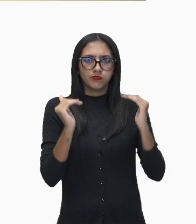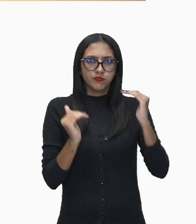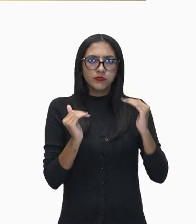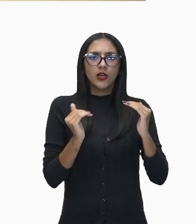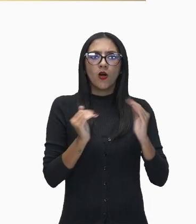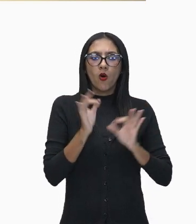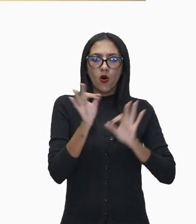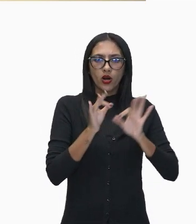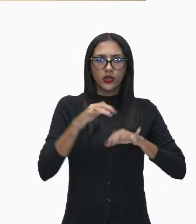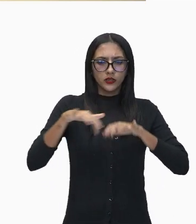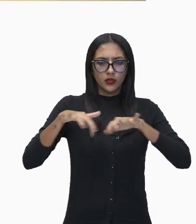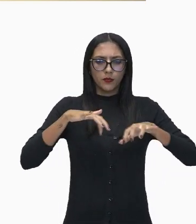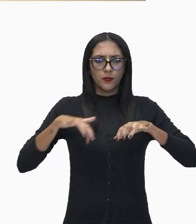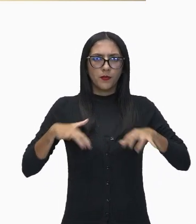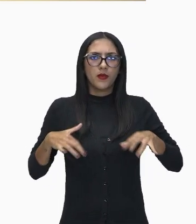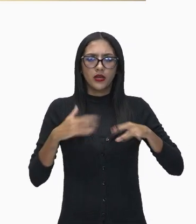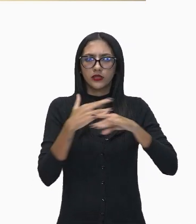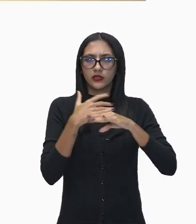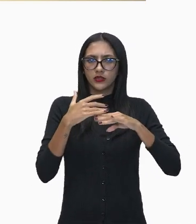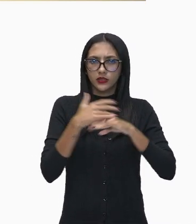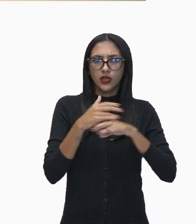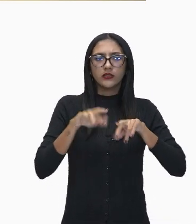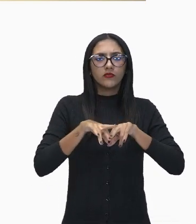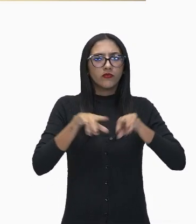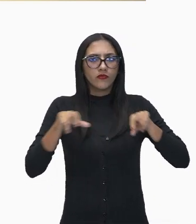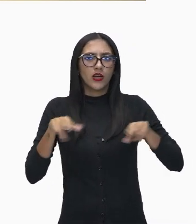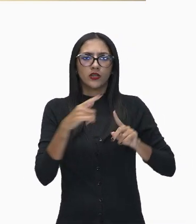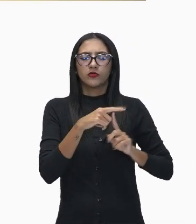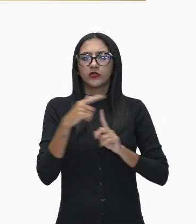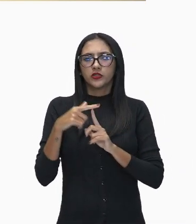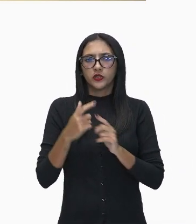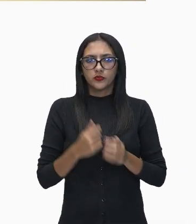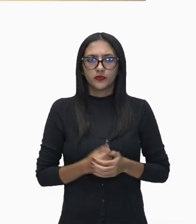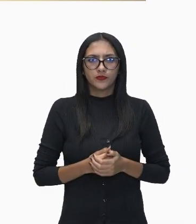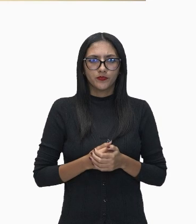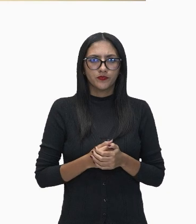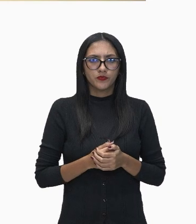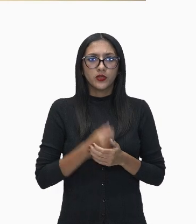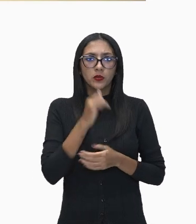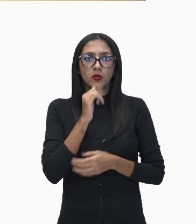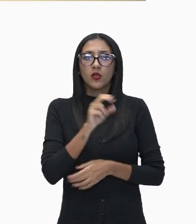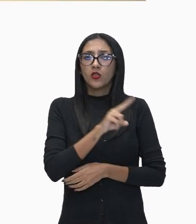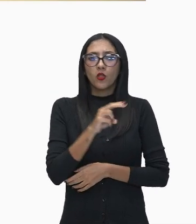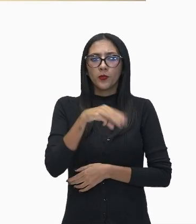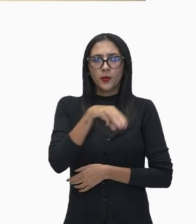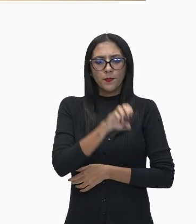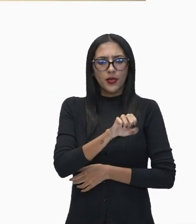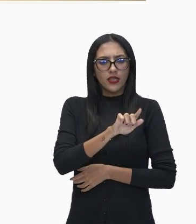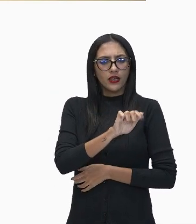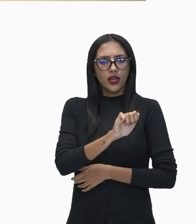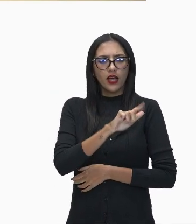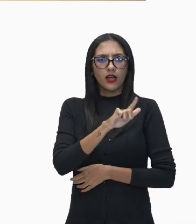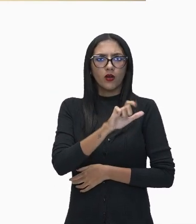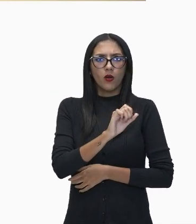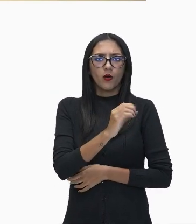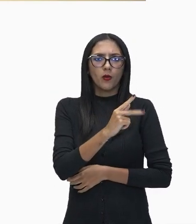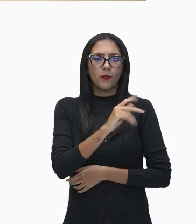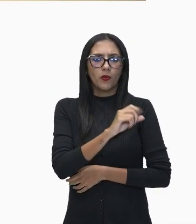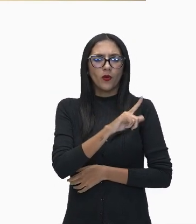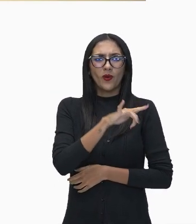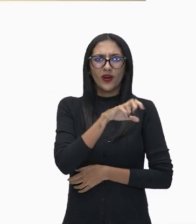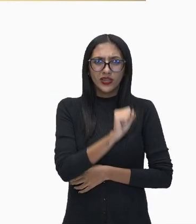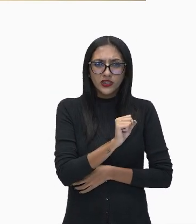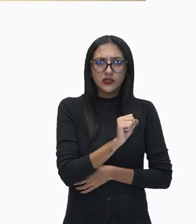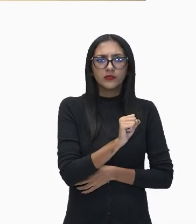em diferentes níveis, desde aquelas que são chamadas e consideradas megalópolis globais, até